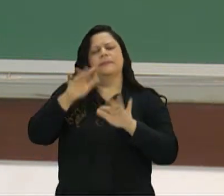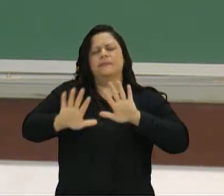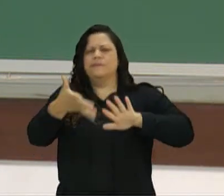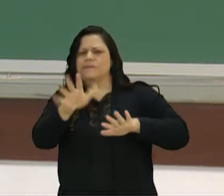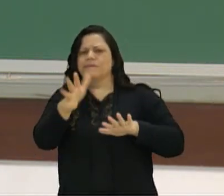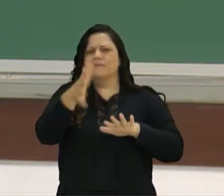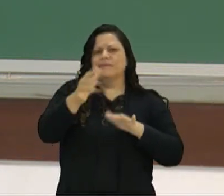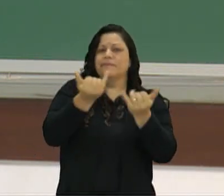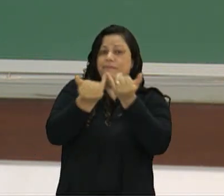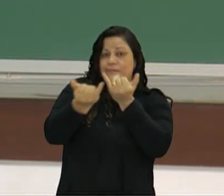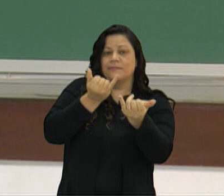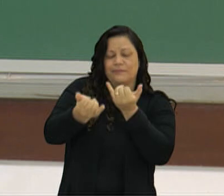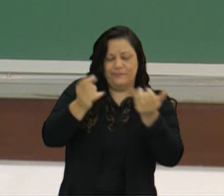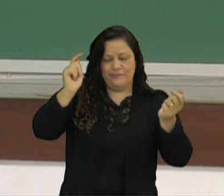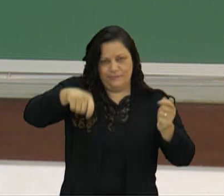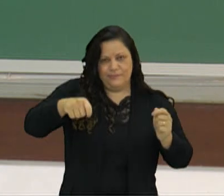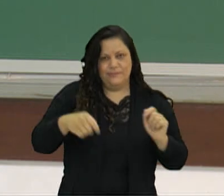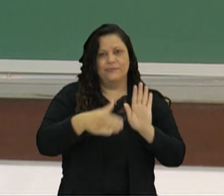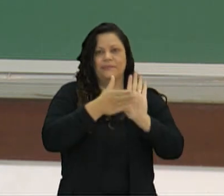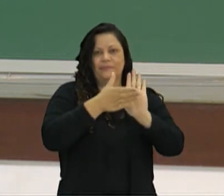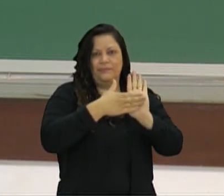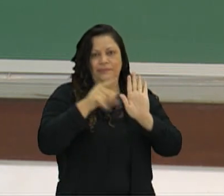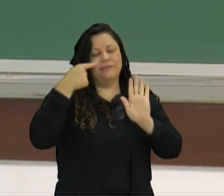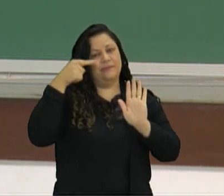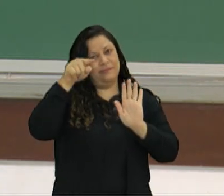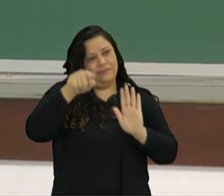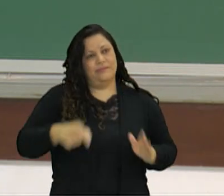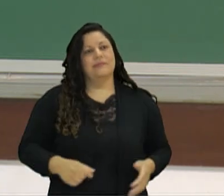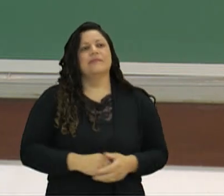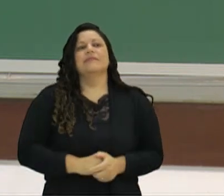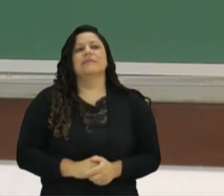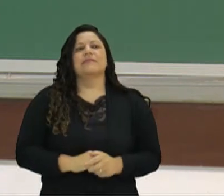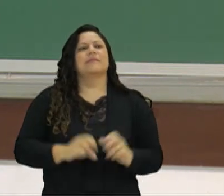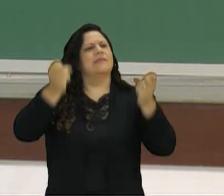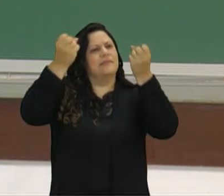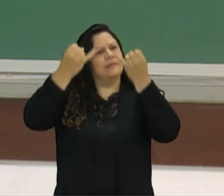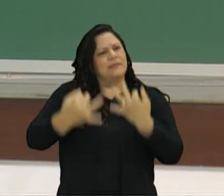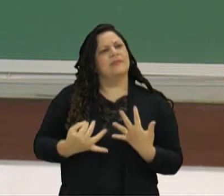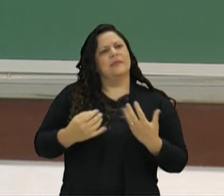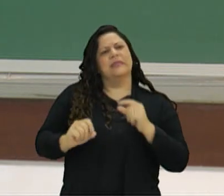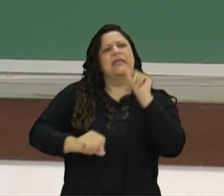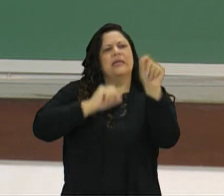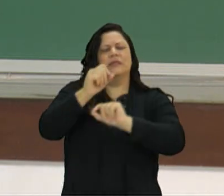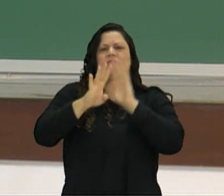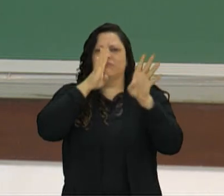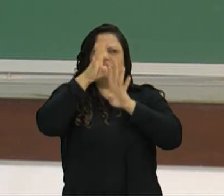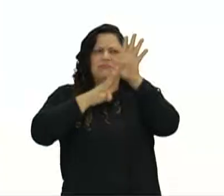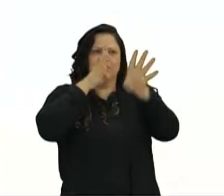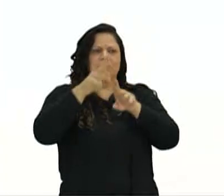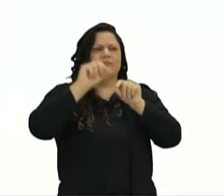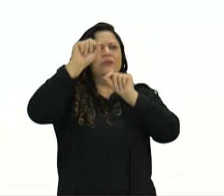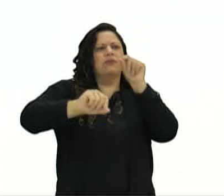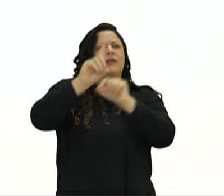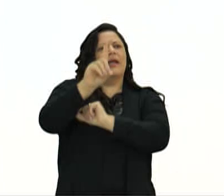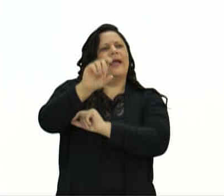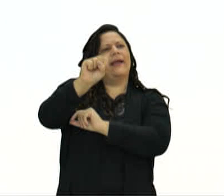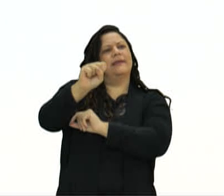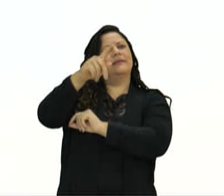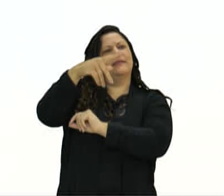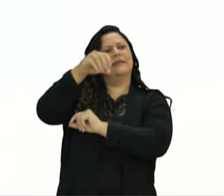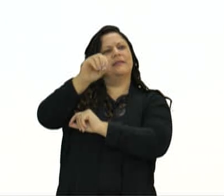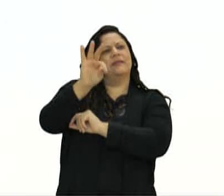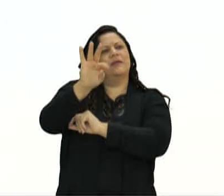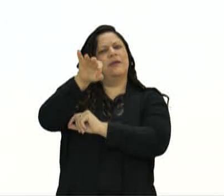que está proposto aqui. Montesquieu dirige esta crítica ao déspota. Que tipo de homem?